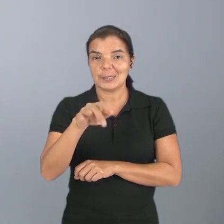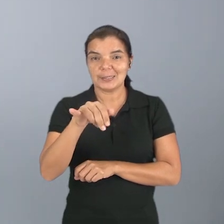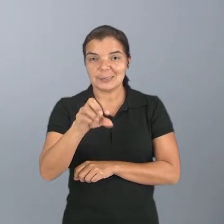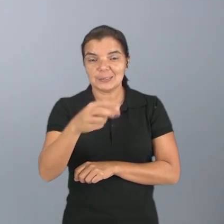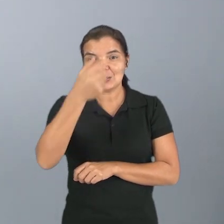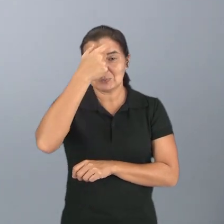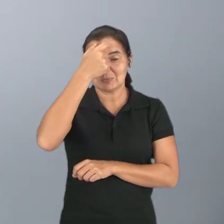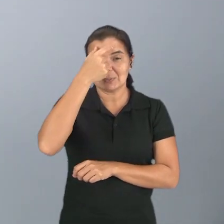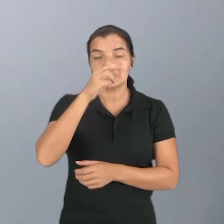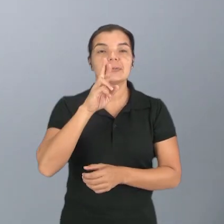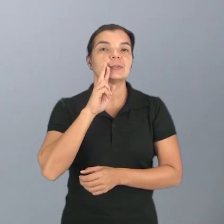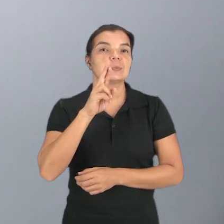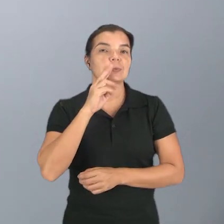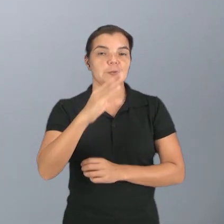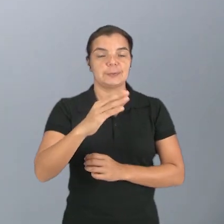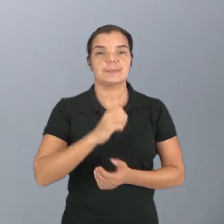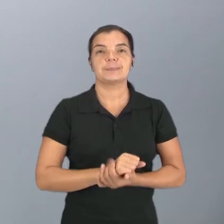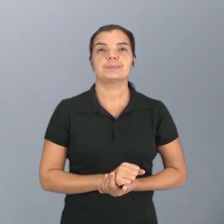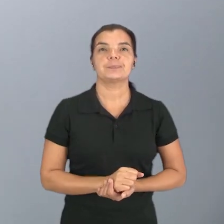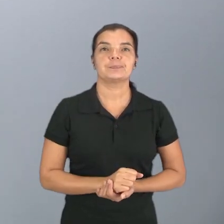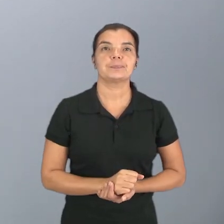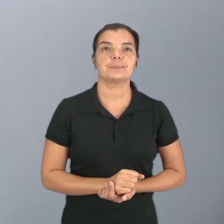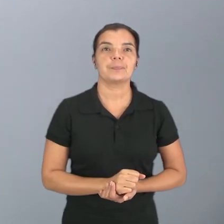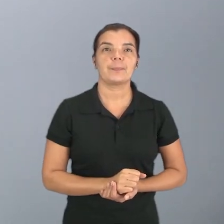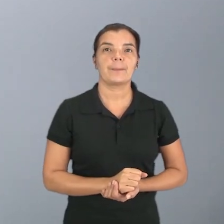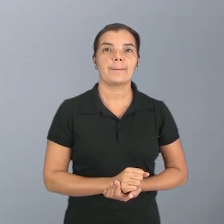poderia ser aí a letra C.